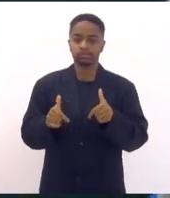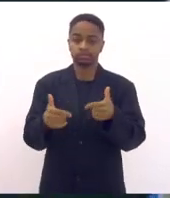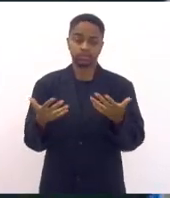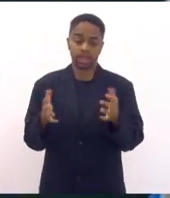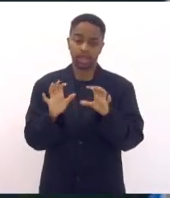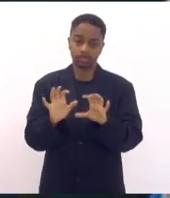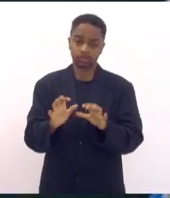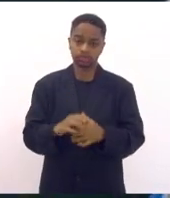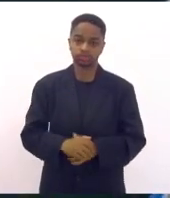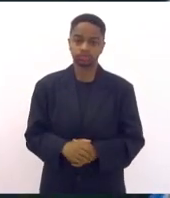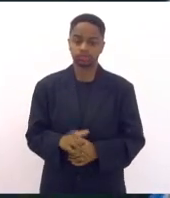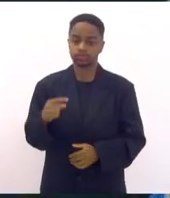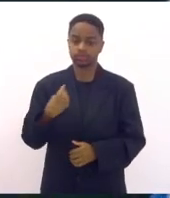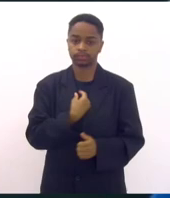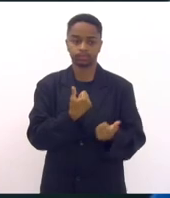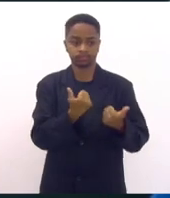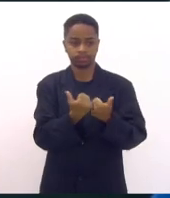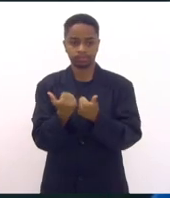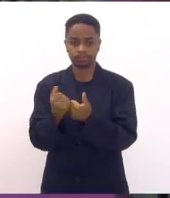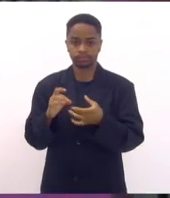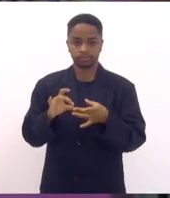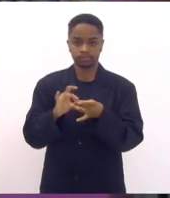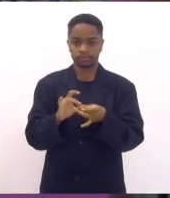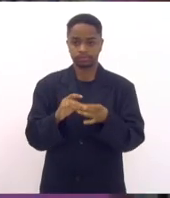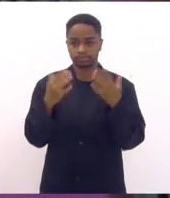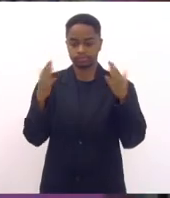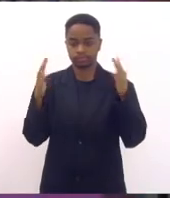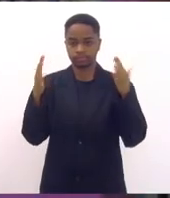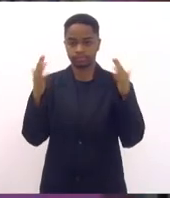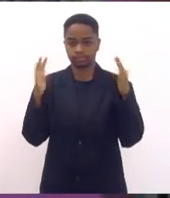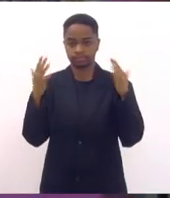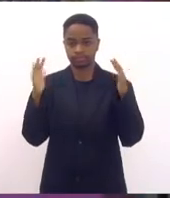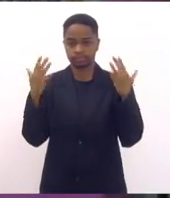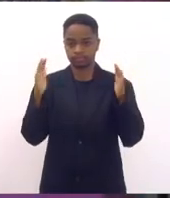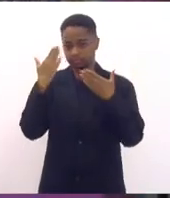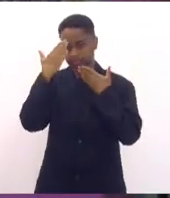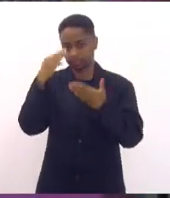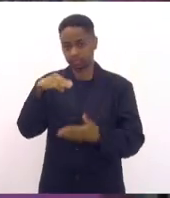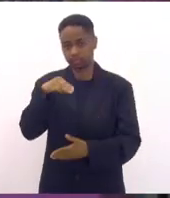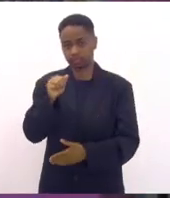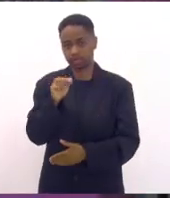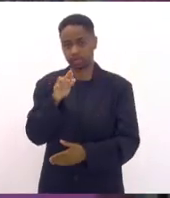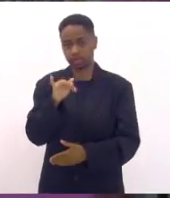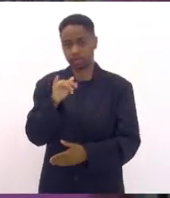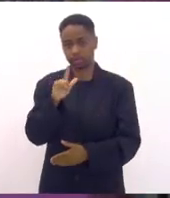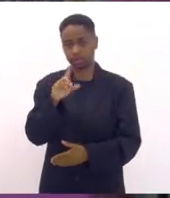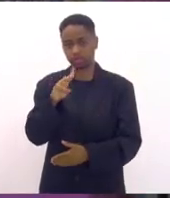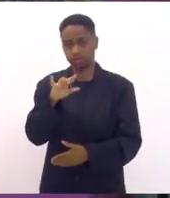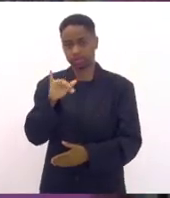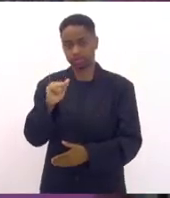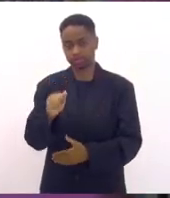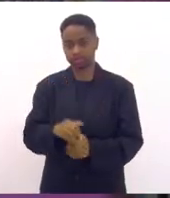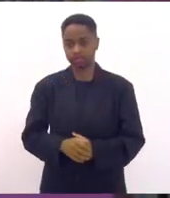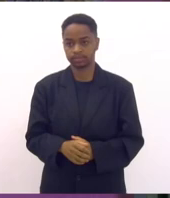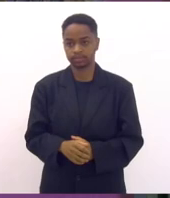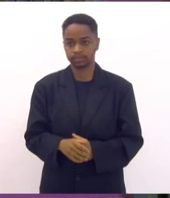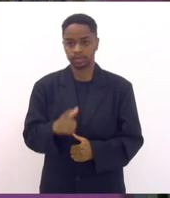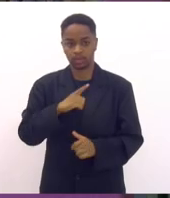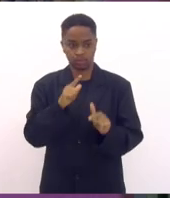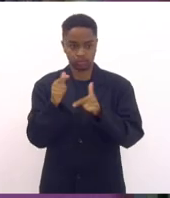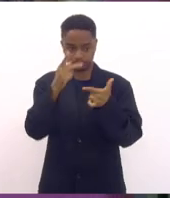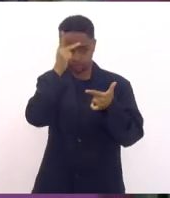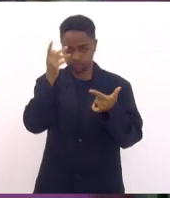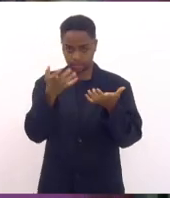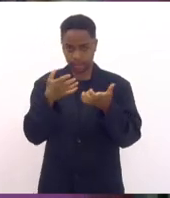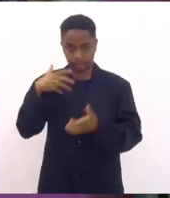isso contem com a gente Obrigada Maria Lúcia mais alguém gostaria de fazer